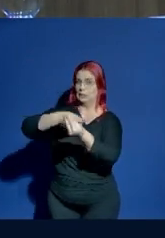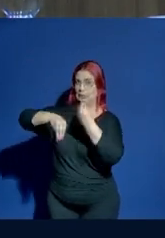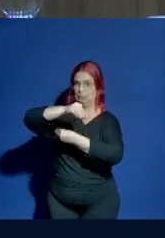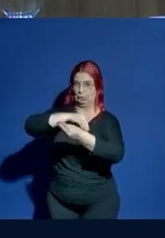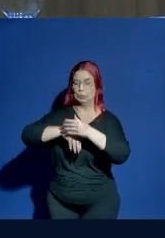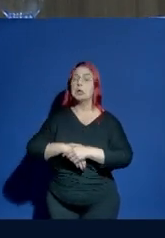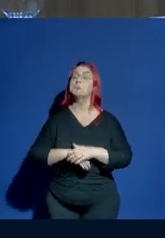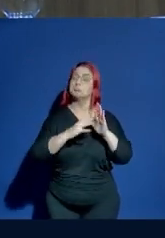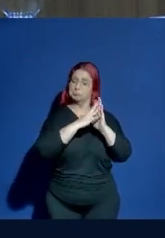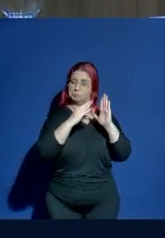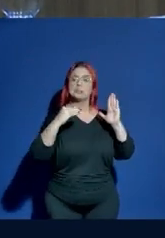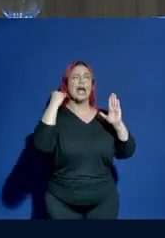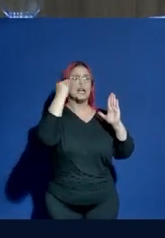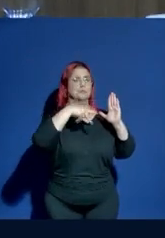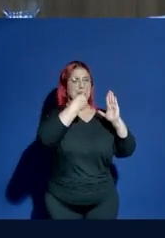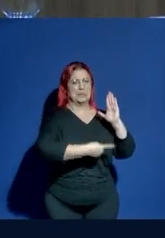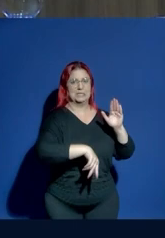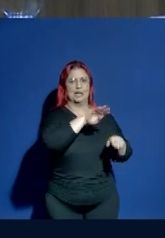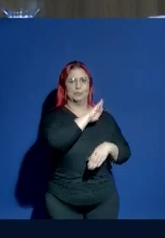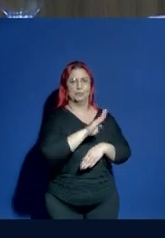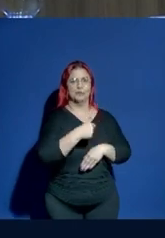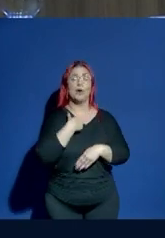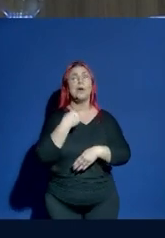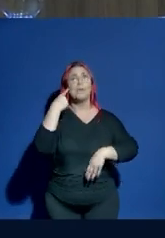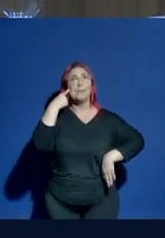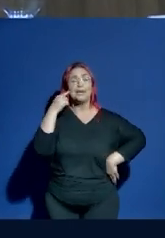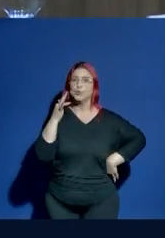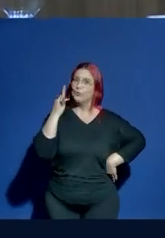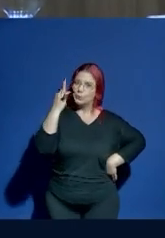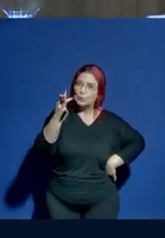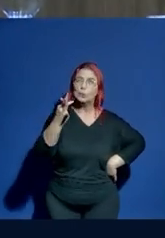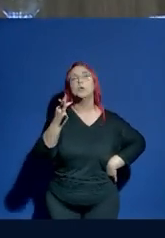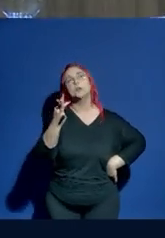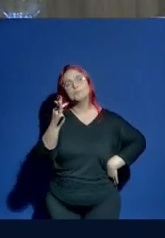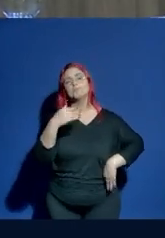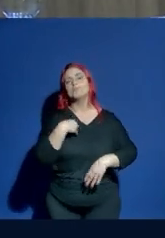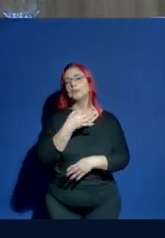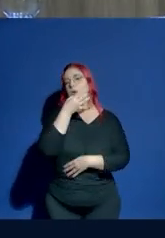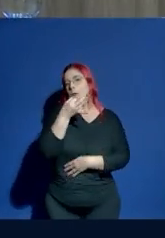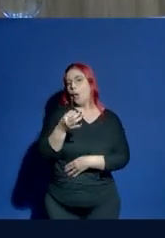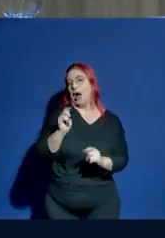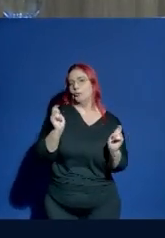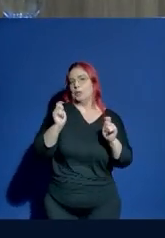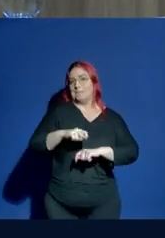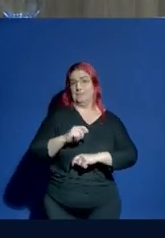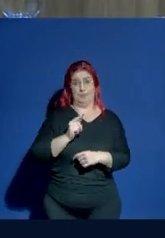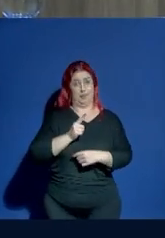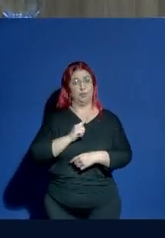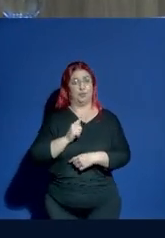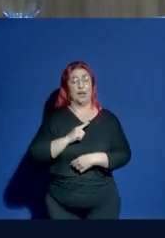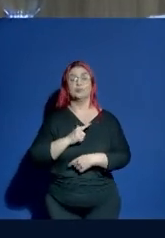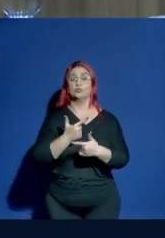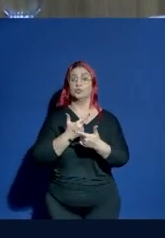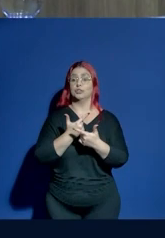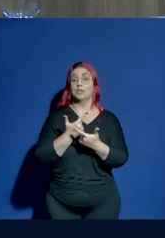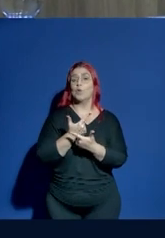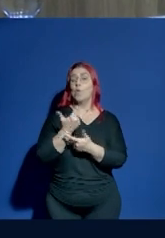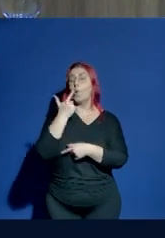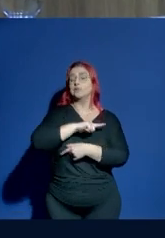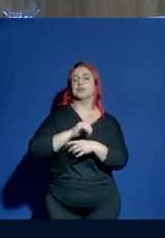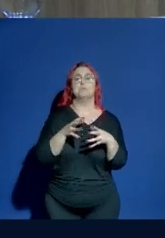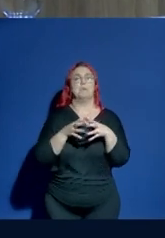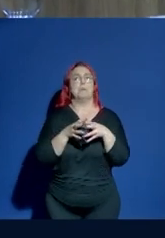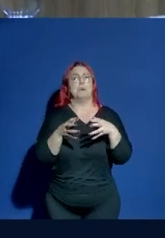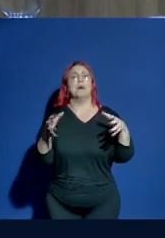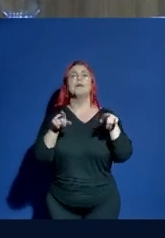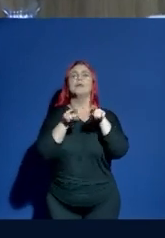muito espelhado na experiência brasileira. E, quando eu olho para frente, eu acho que a gente tem uma capacidade enorme de ampliar a oferta e acho